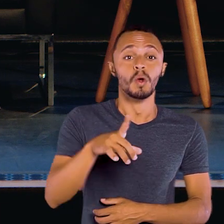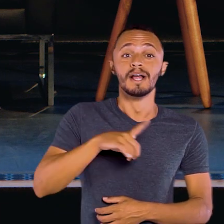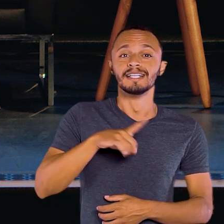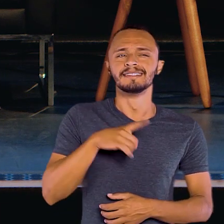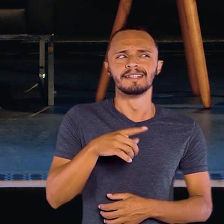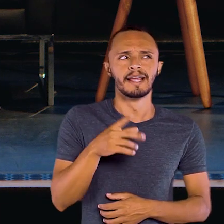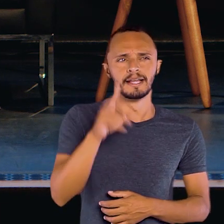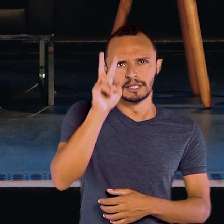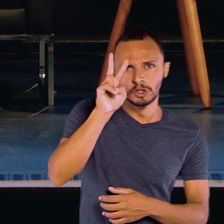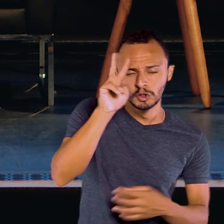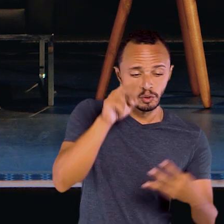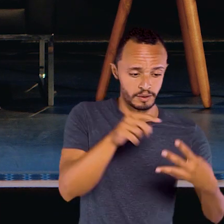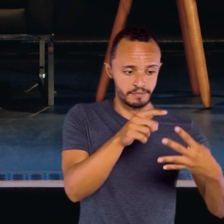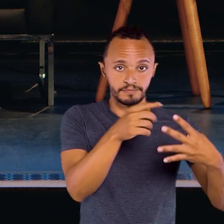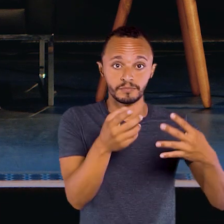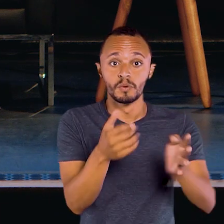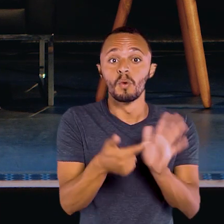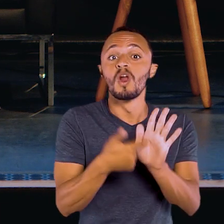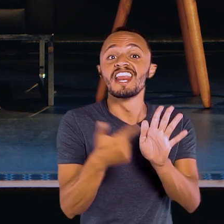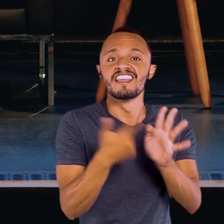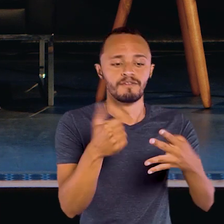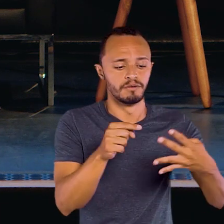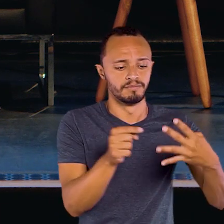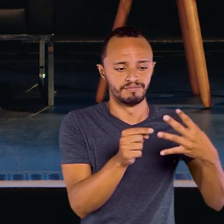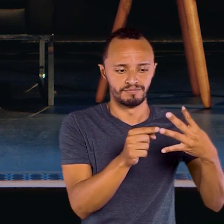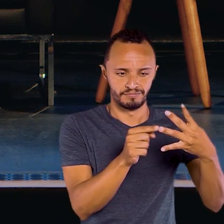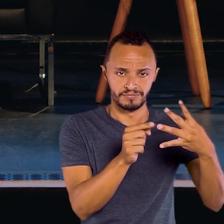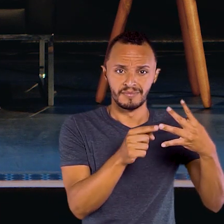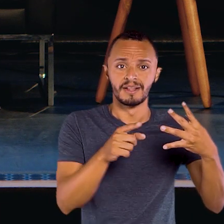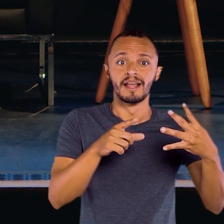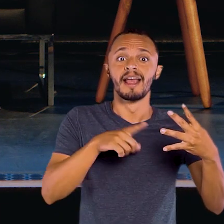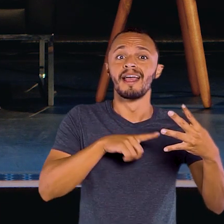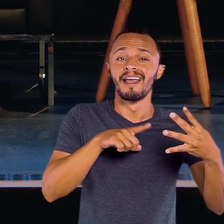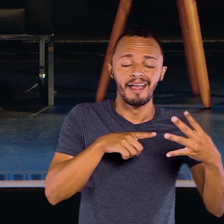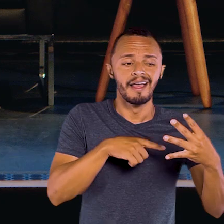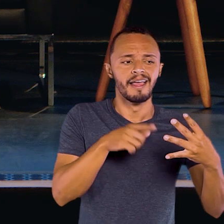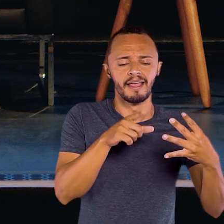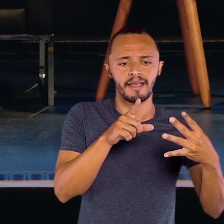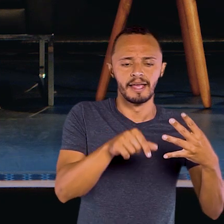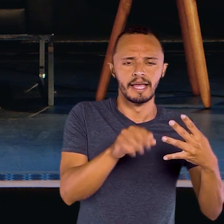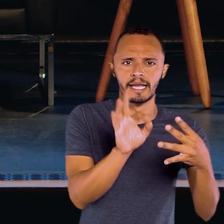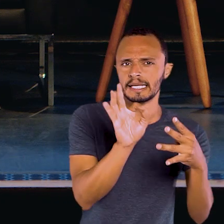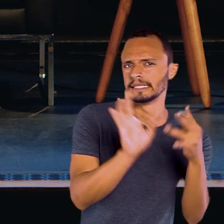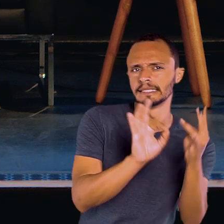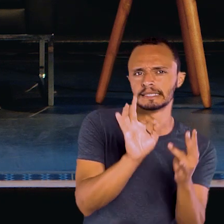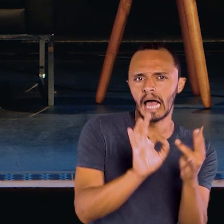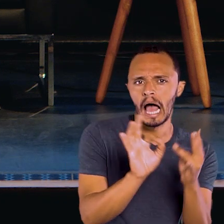mas não é isso, né? Isso, na verdade, é um detalhe na história toda. Mas